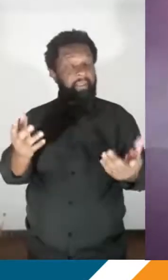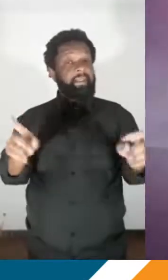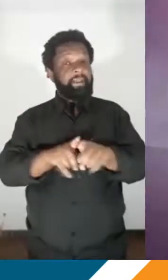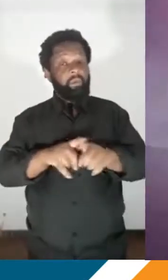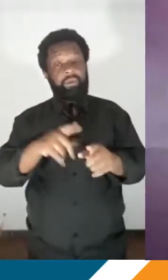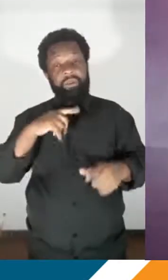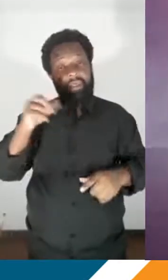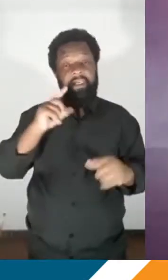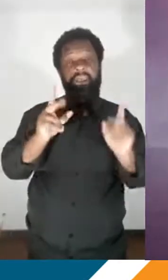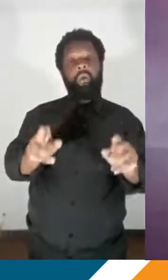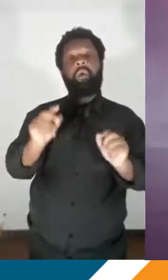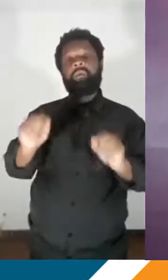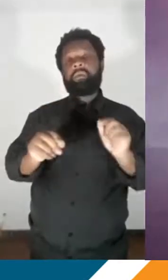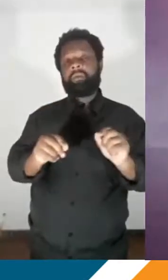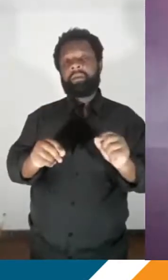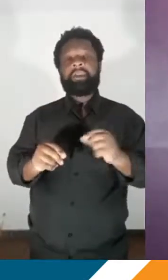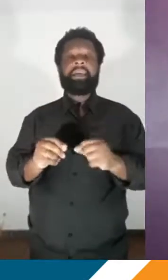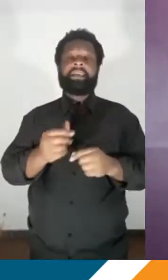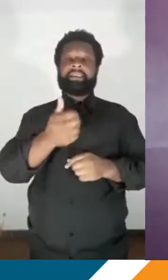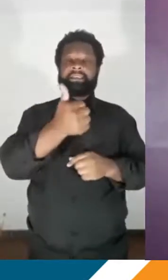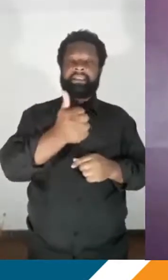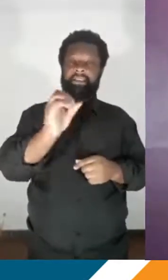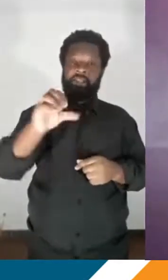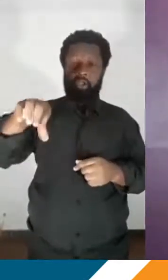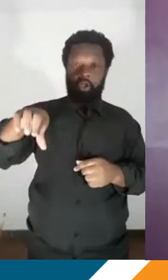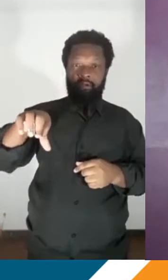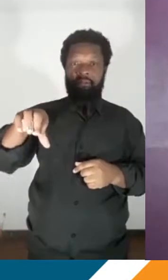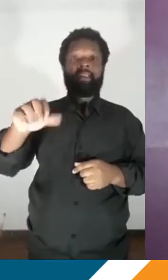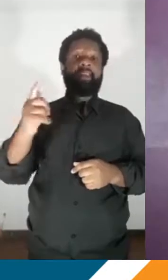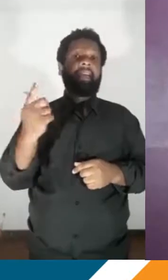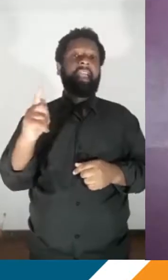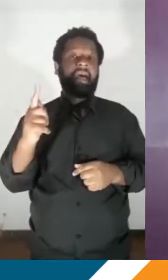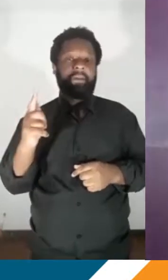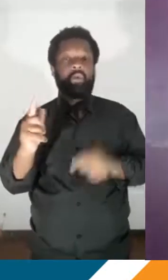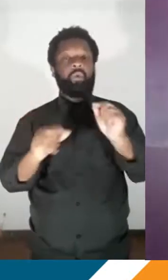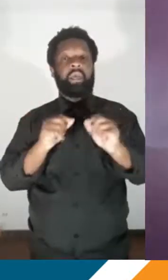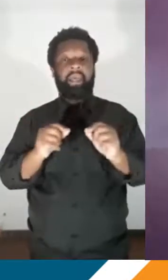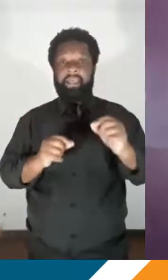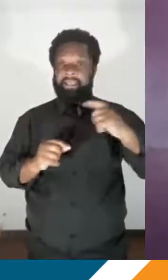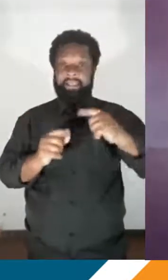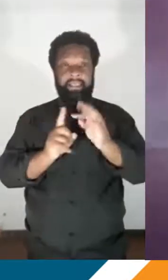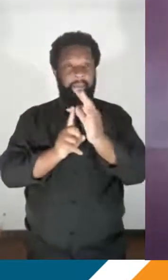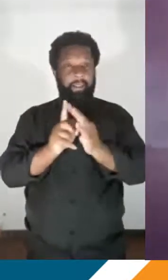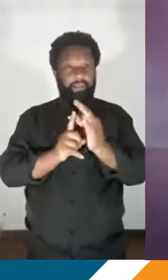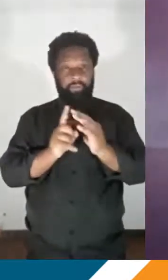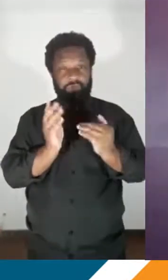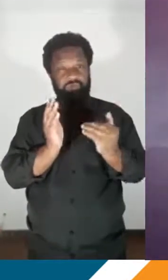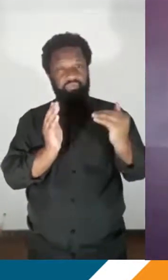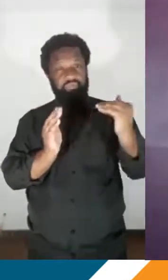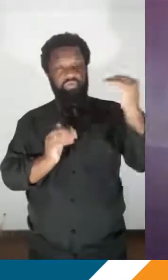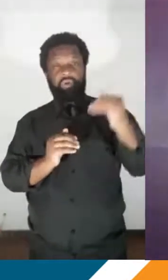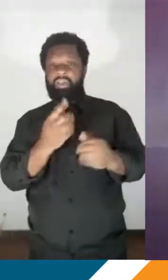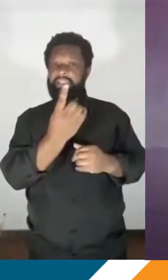Celsius. Que isso daqui, ó, é igual a 109 gramas. Ou seja, a 20 graus Celsius,